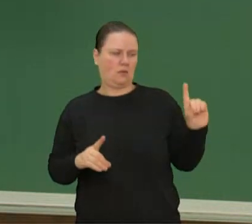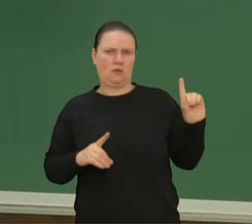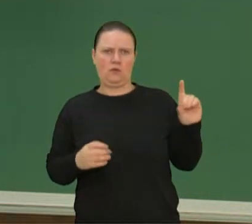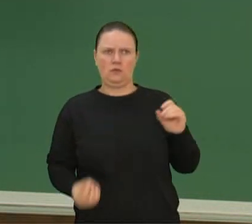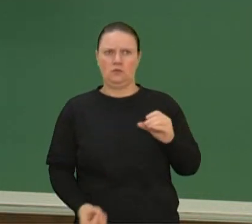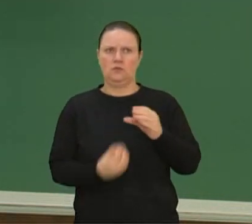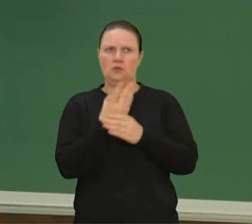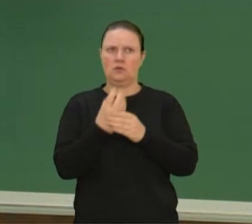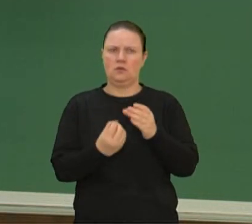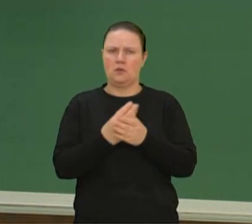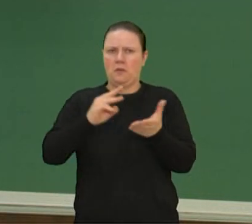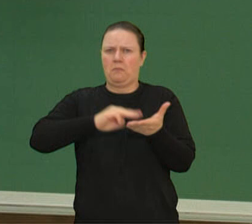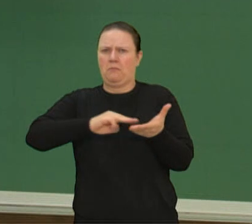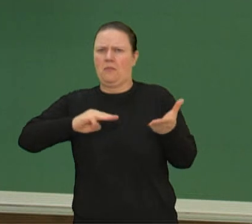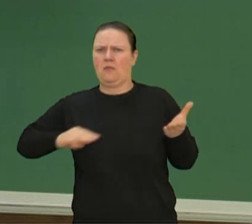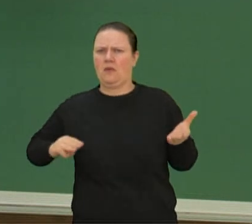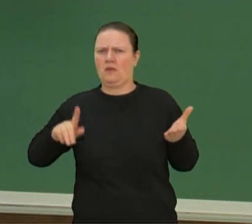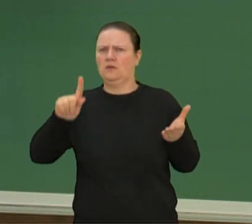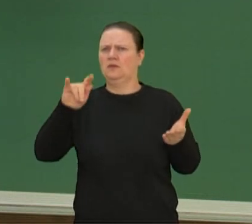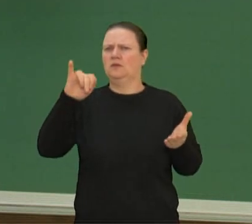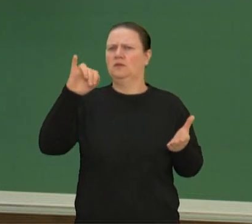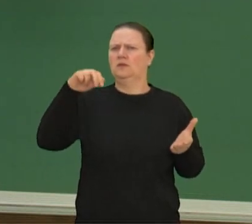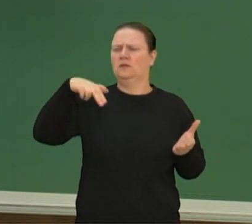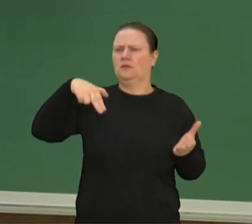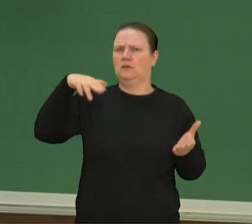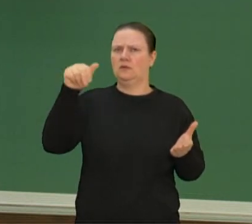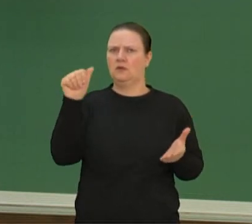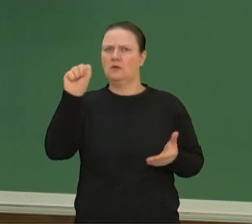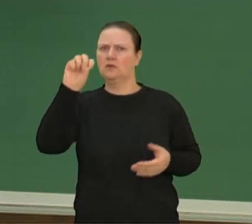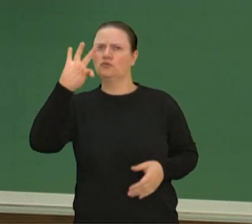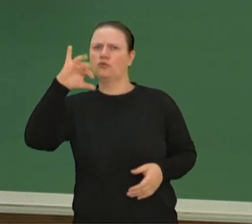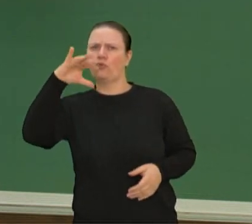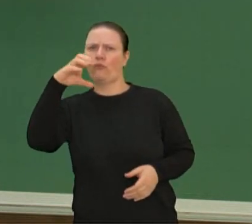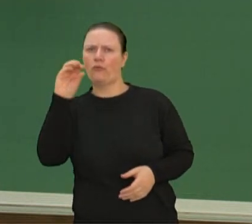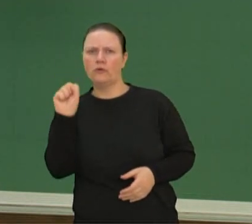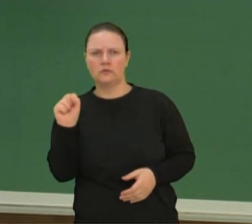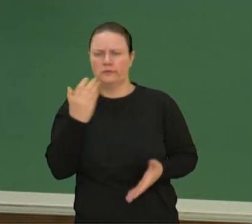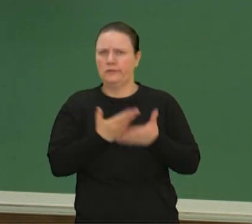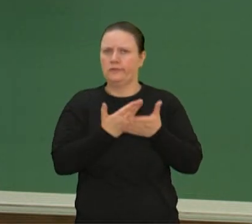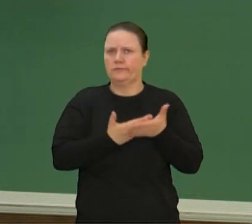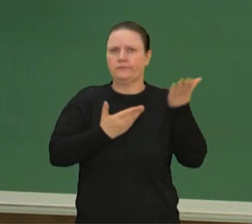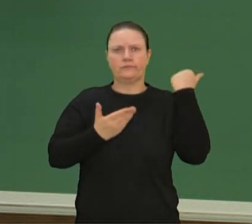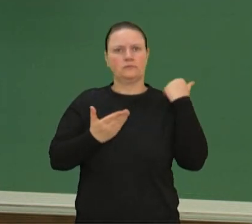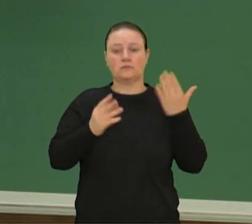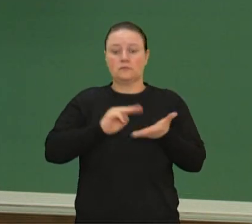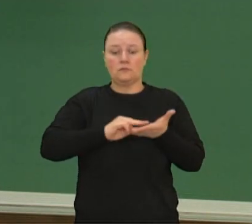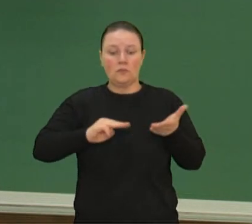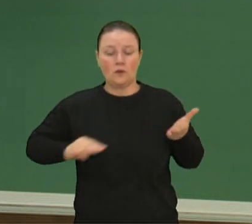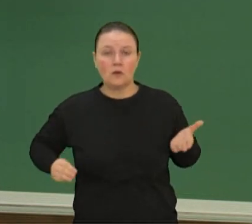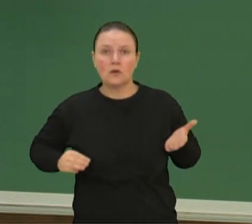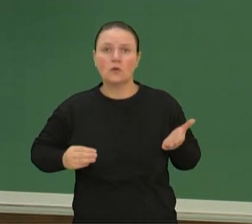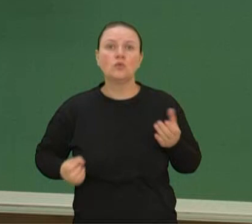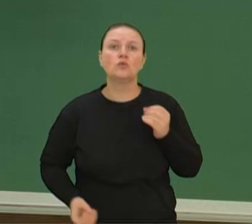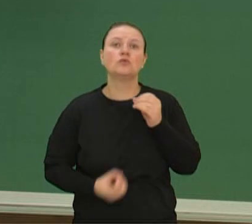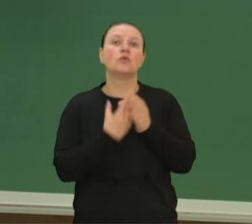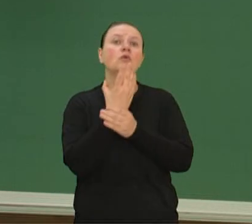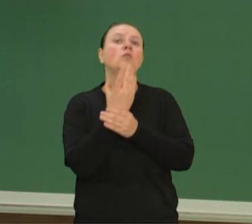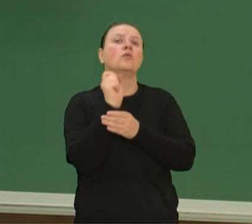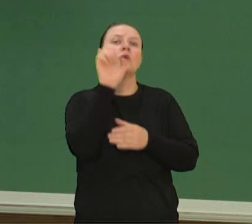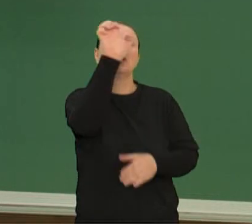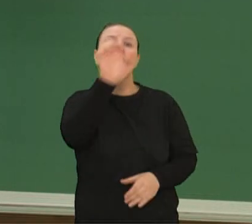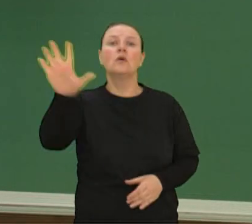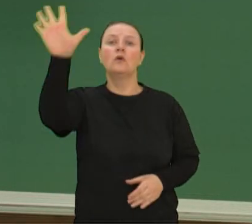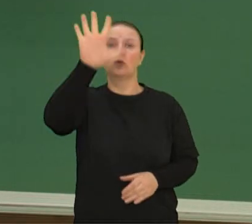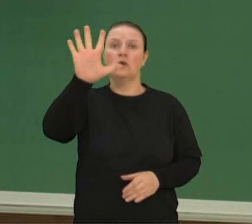o surgimento dos métodos ginásticos. Então, como nós vimos em aulas anteriores, esses métodos eles surgiram e foram desenvolvidos na Europa no